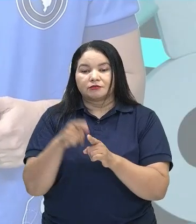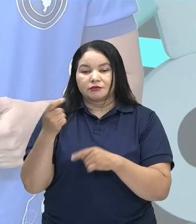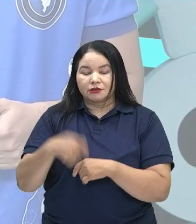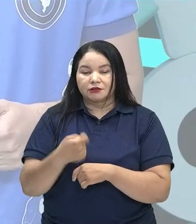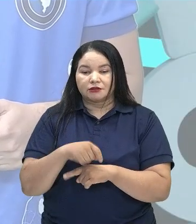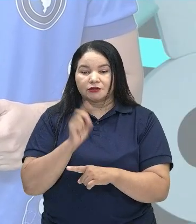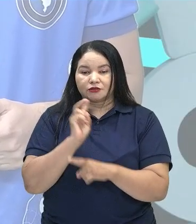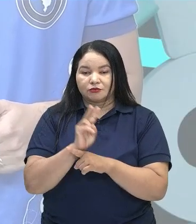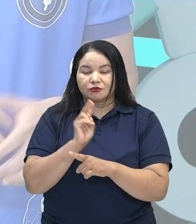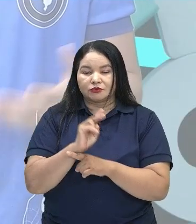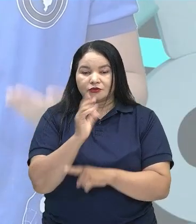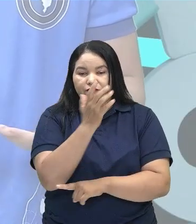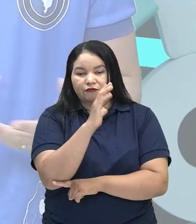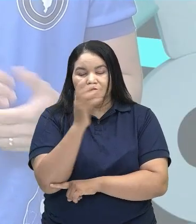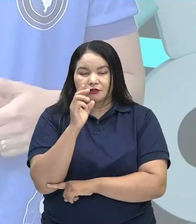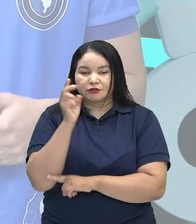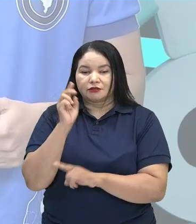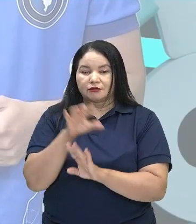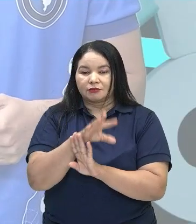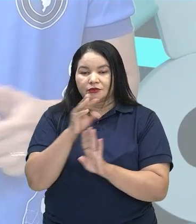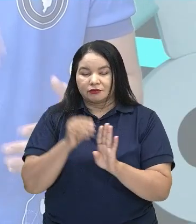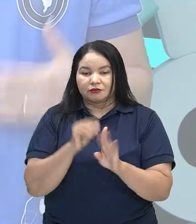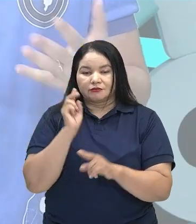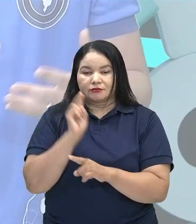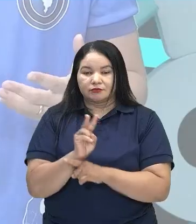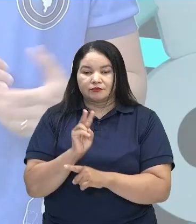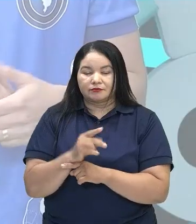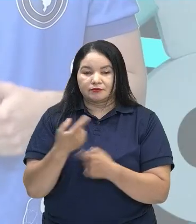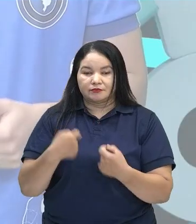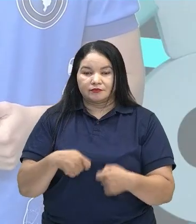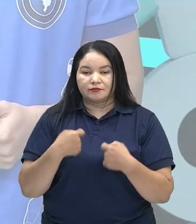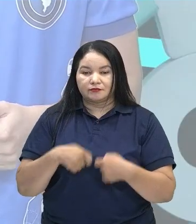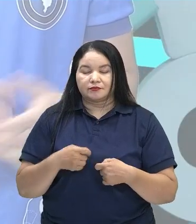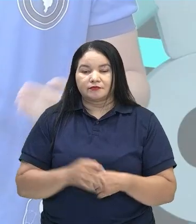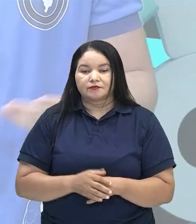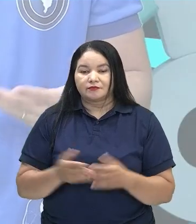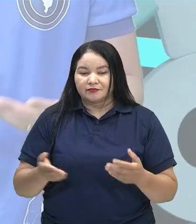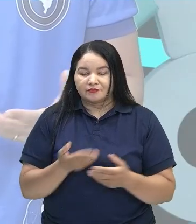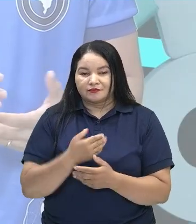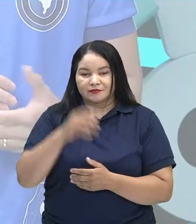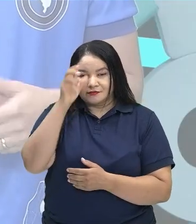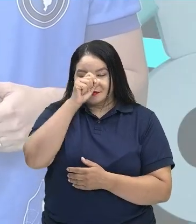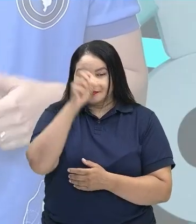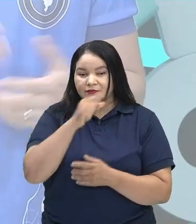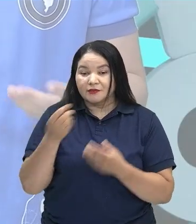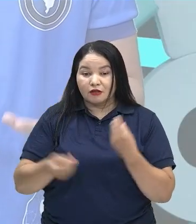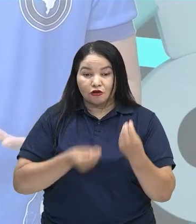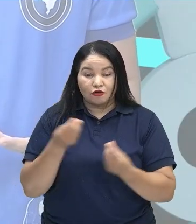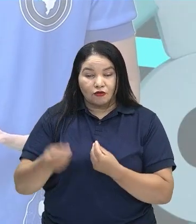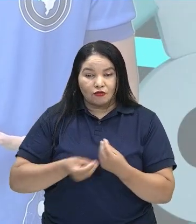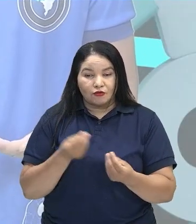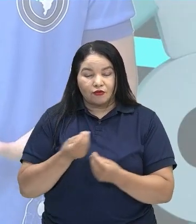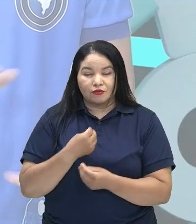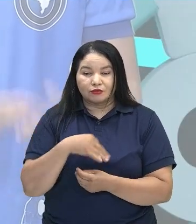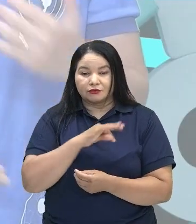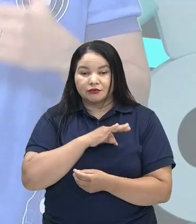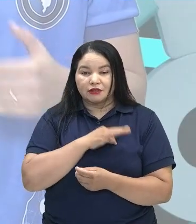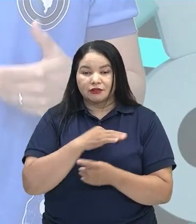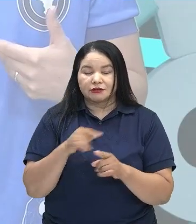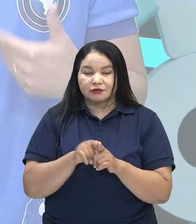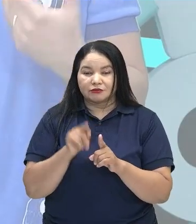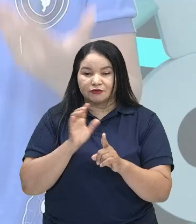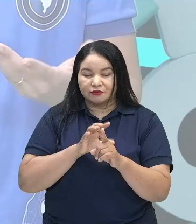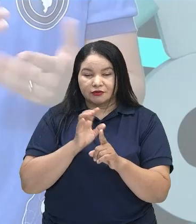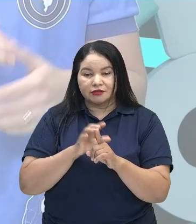floresta amazônica. Então, veja que nós estamos aprendendo como identificar técnicas de persuasão e